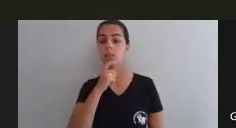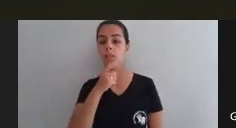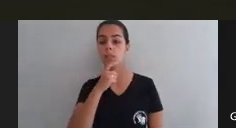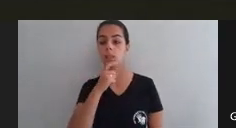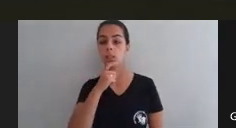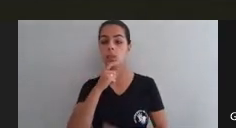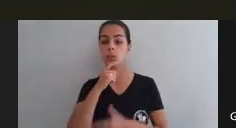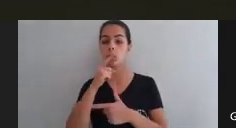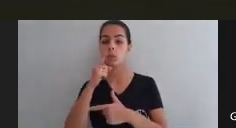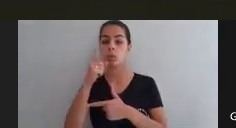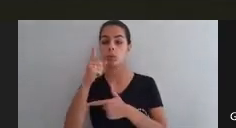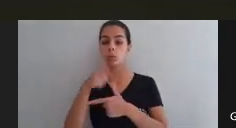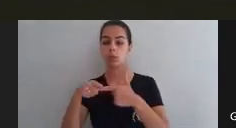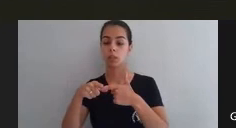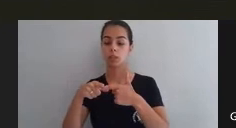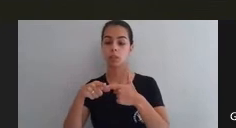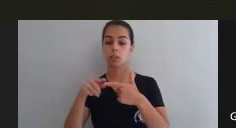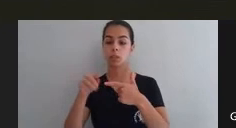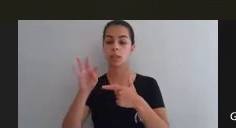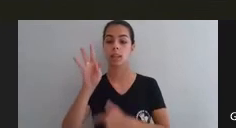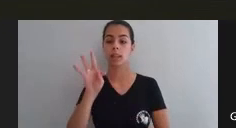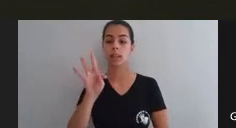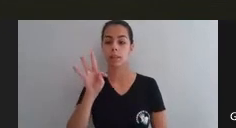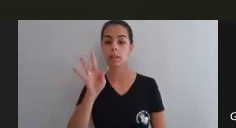pela temperatura quente.